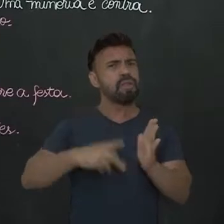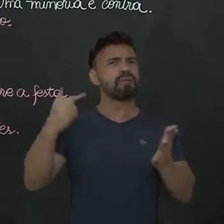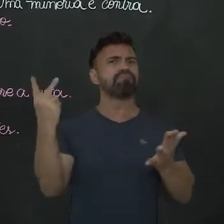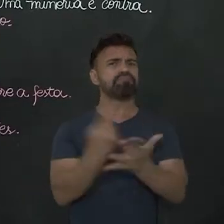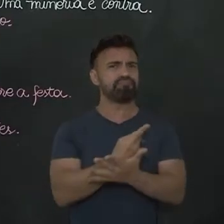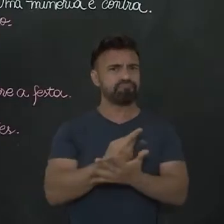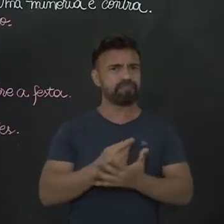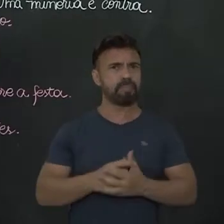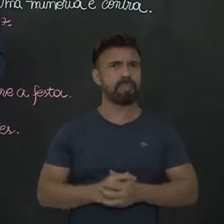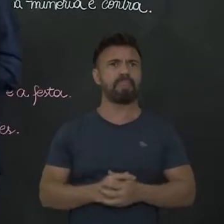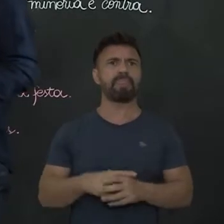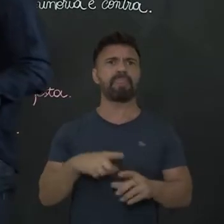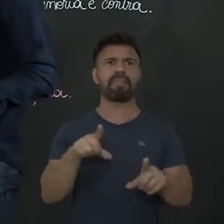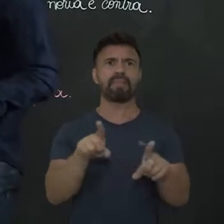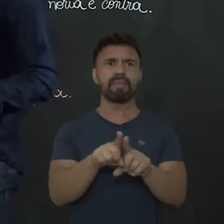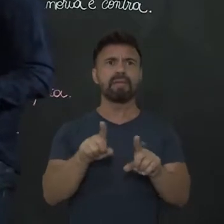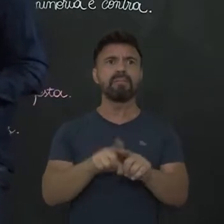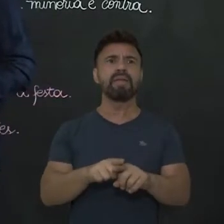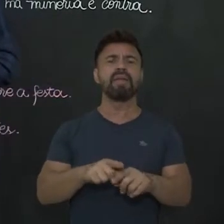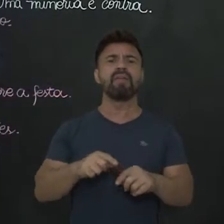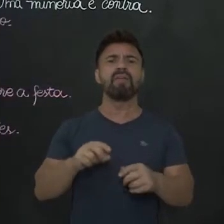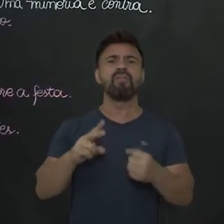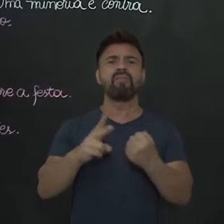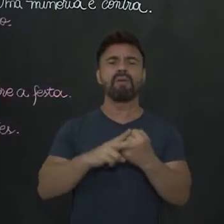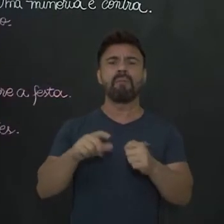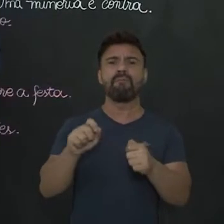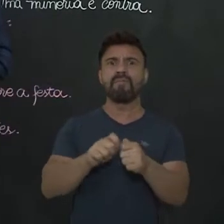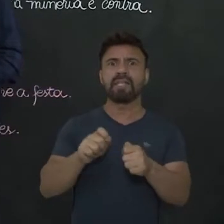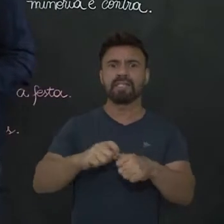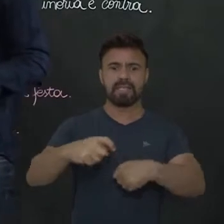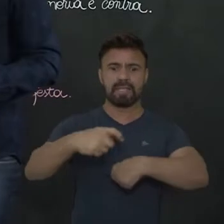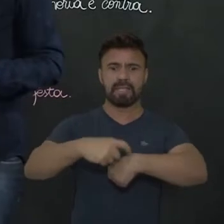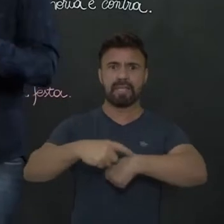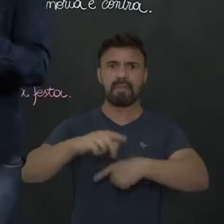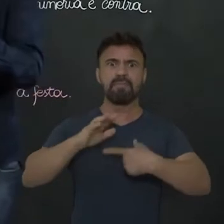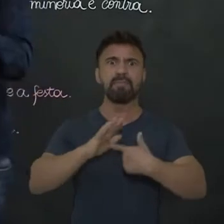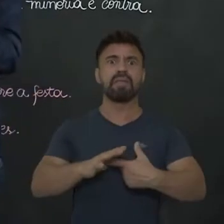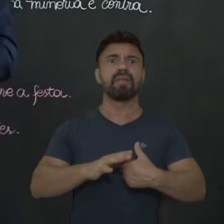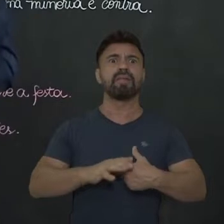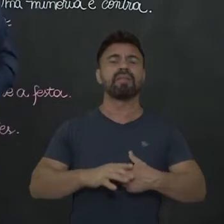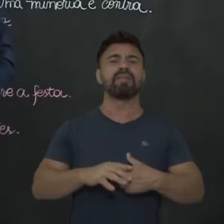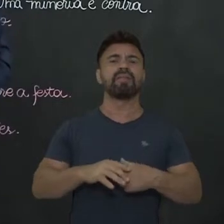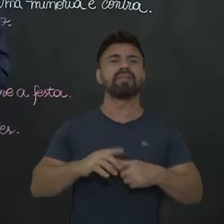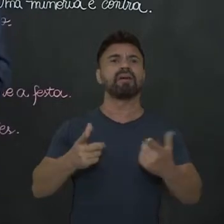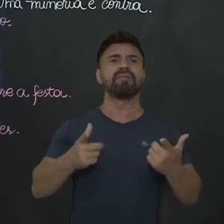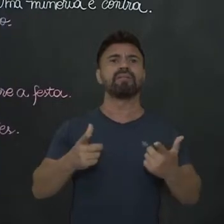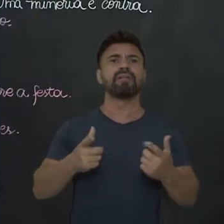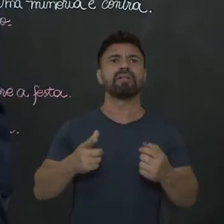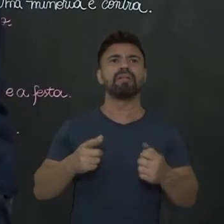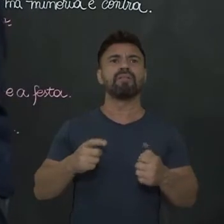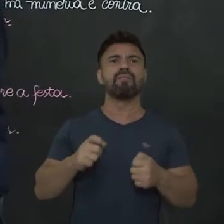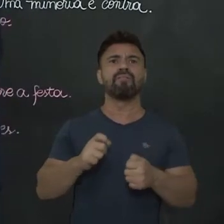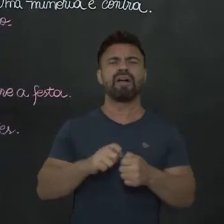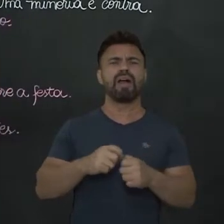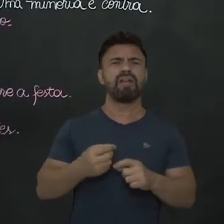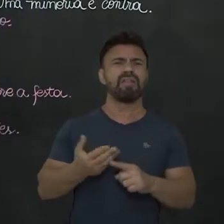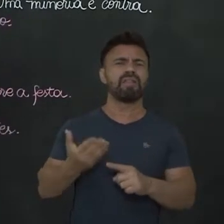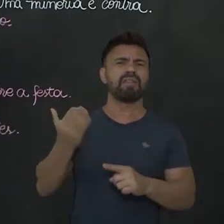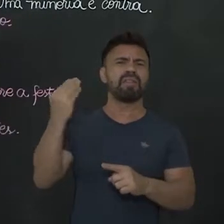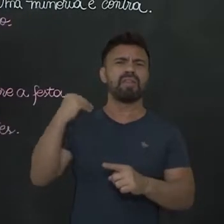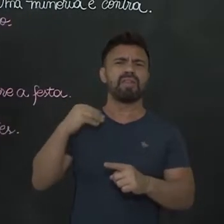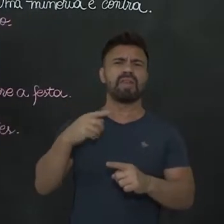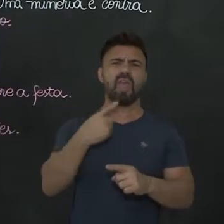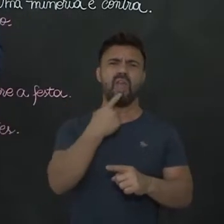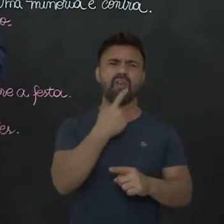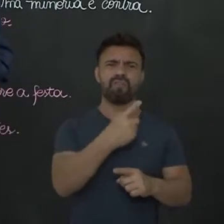cuidado. O verbo fazer, indicando tempo decorrido, também não varia. Então eu digo faz dias que não